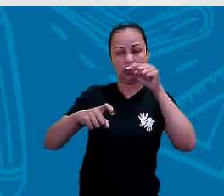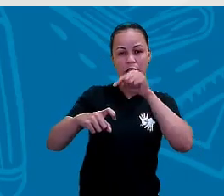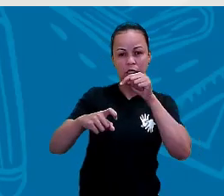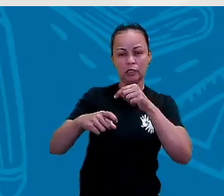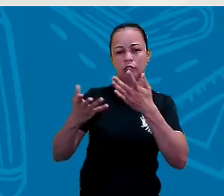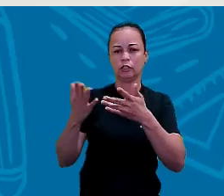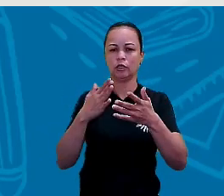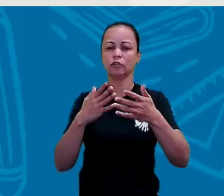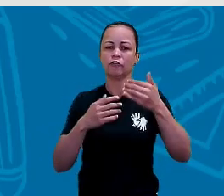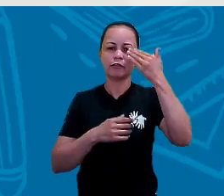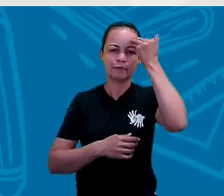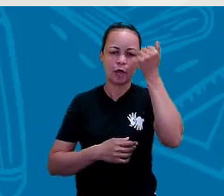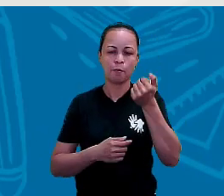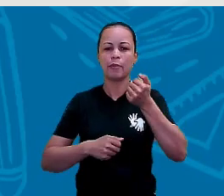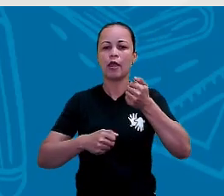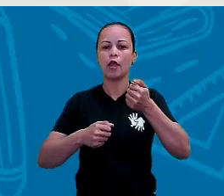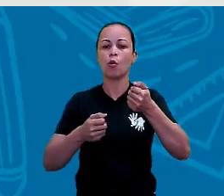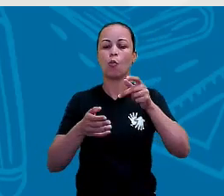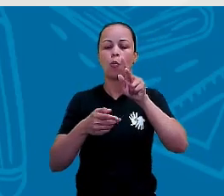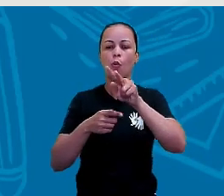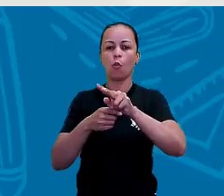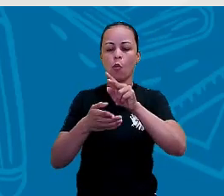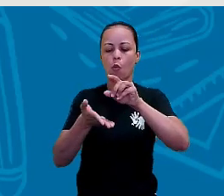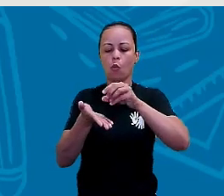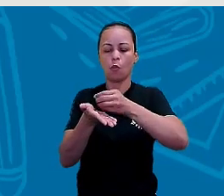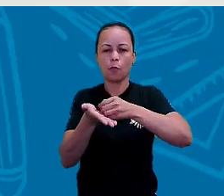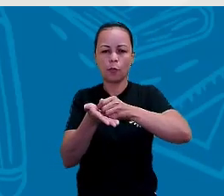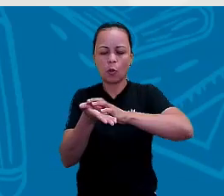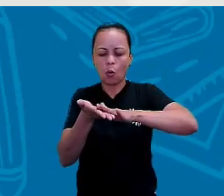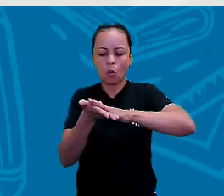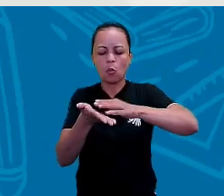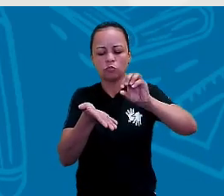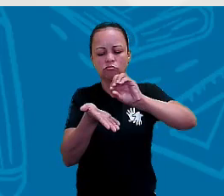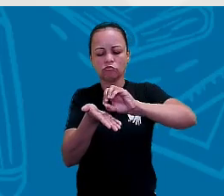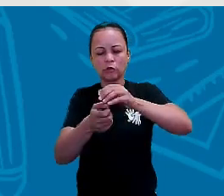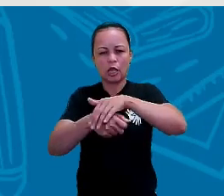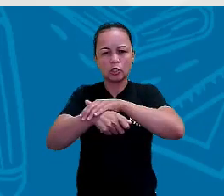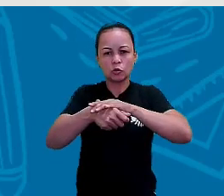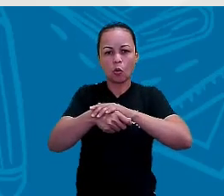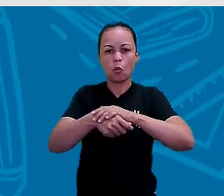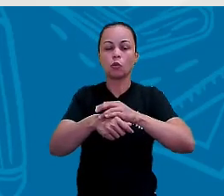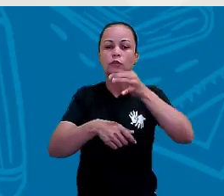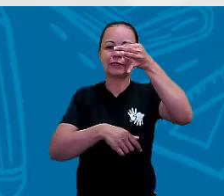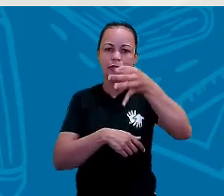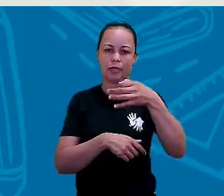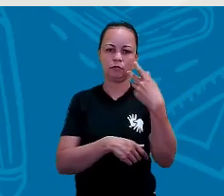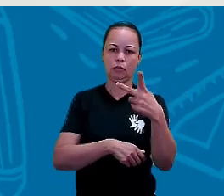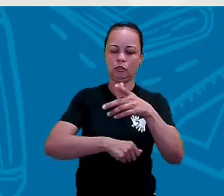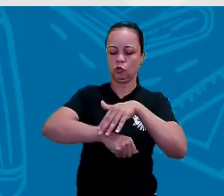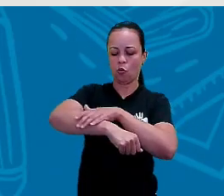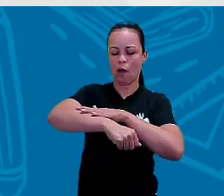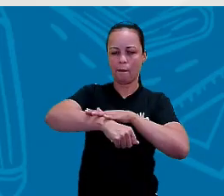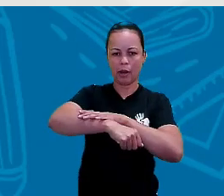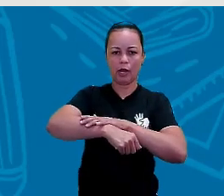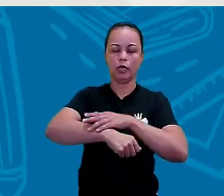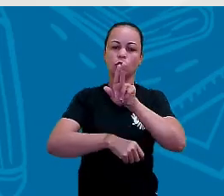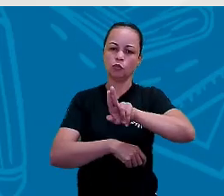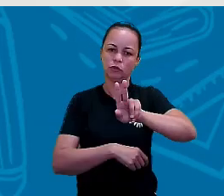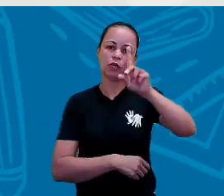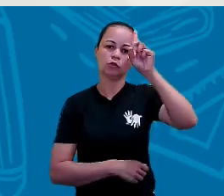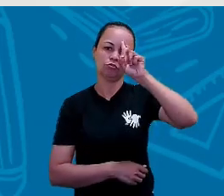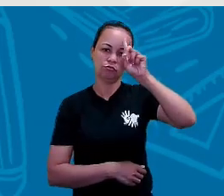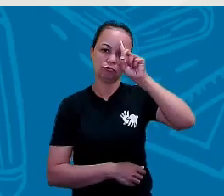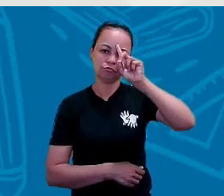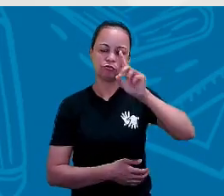mãe qual o protetor mais adequado para comprar para você utilizar no seu dia a dia, tá certo? Mas,